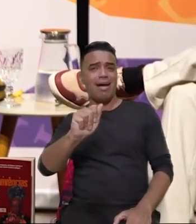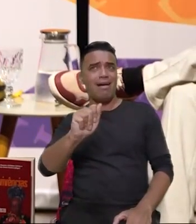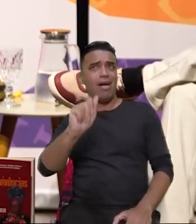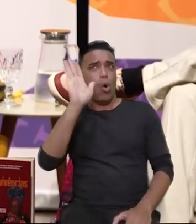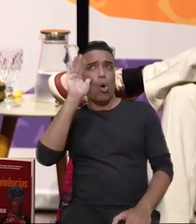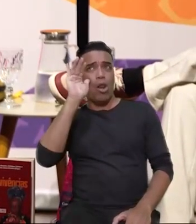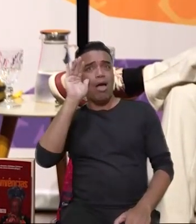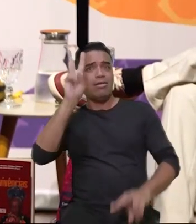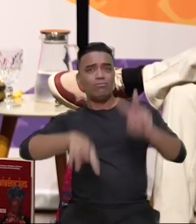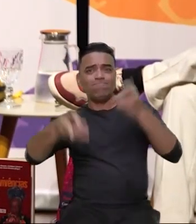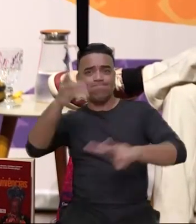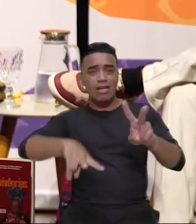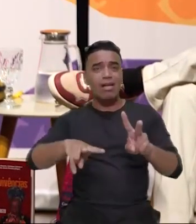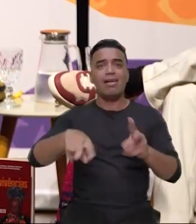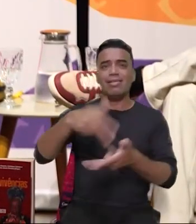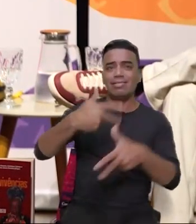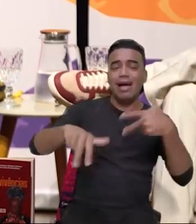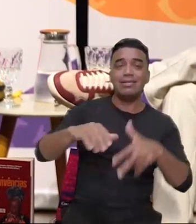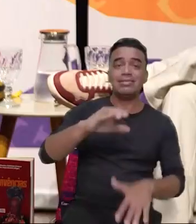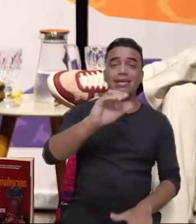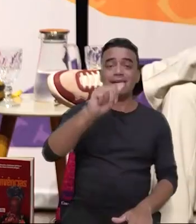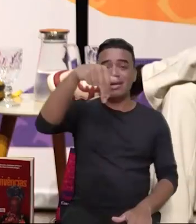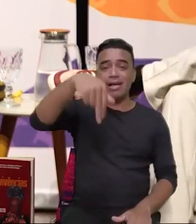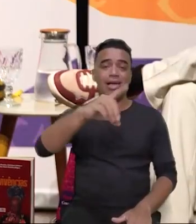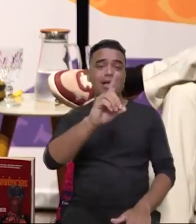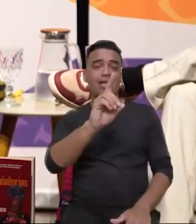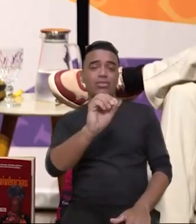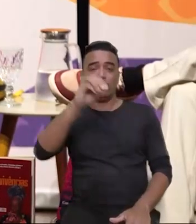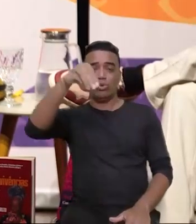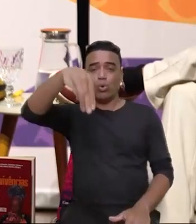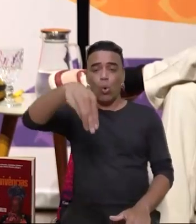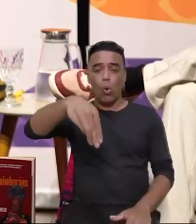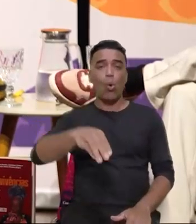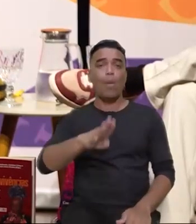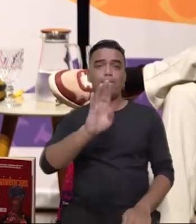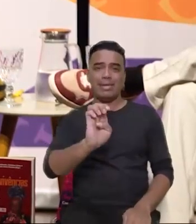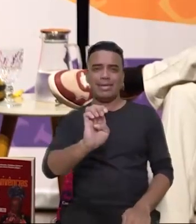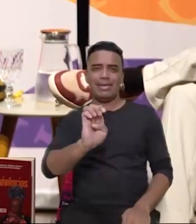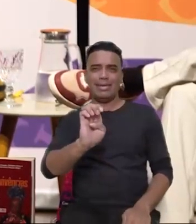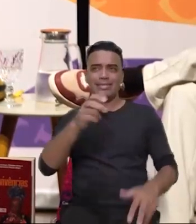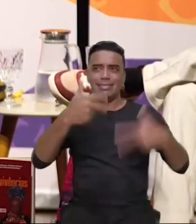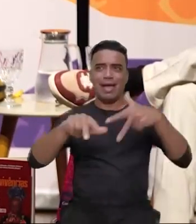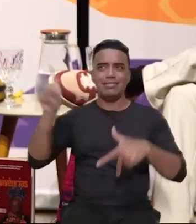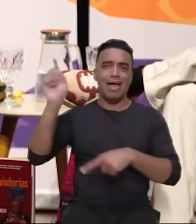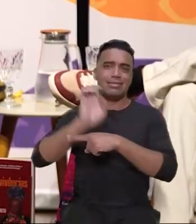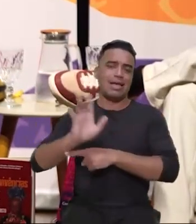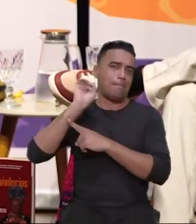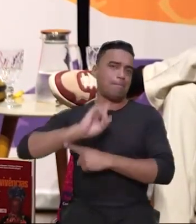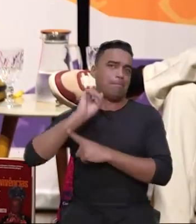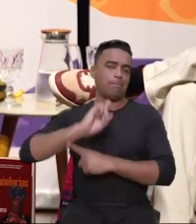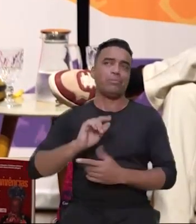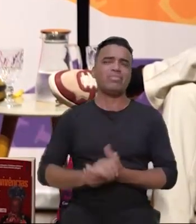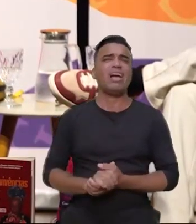analisando uma dança que tem em Minas, o candombe, e outro dia eu ouvi uma fala que